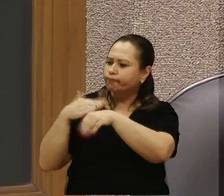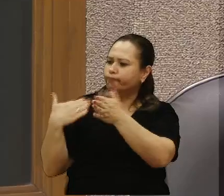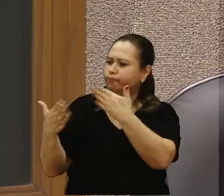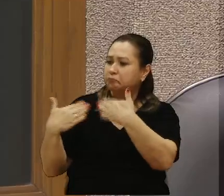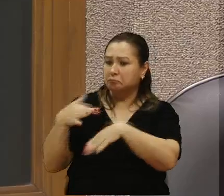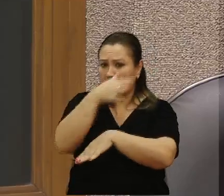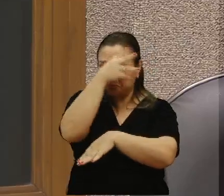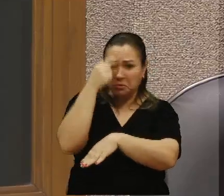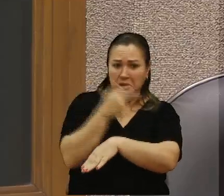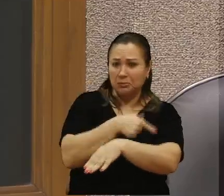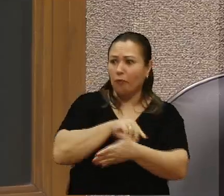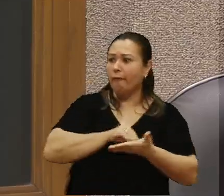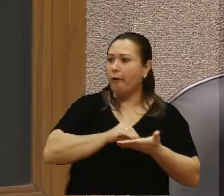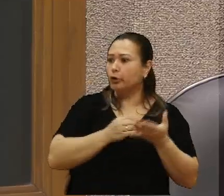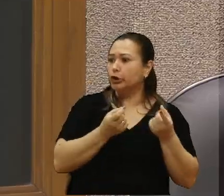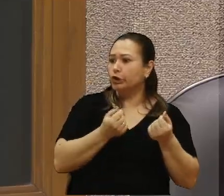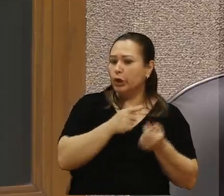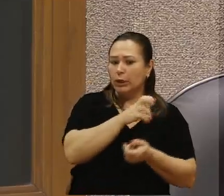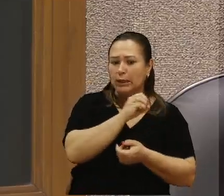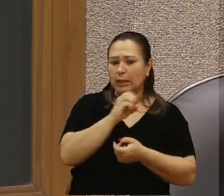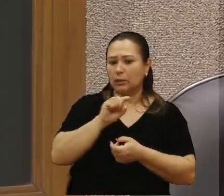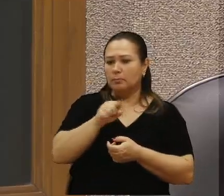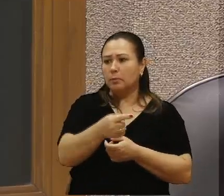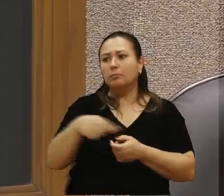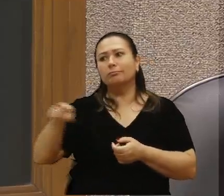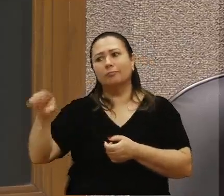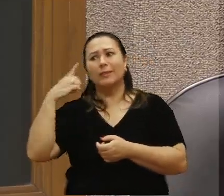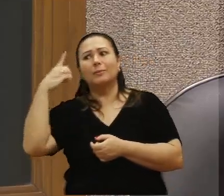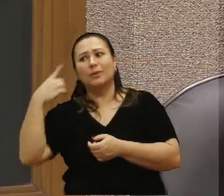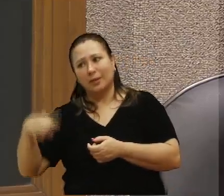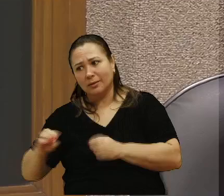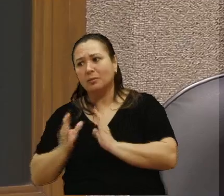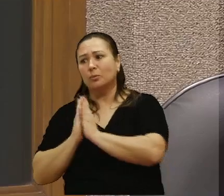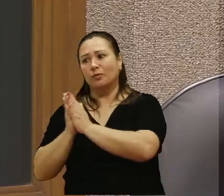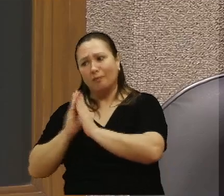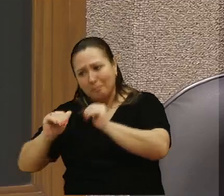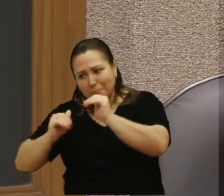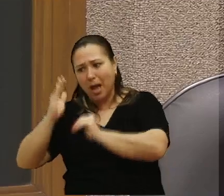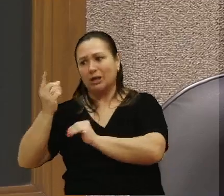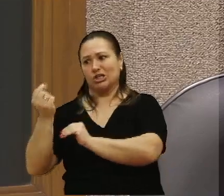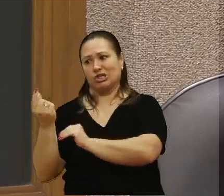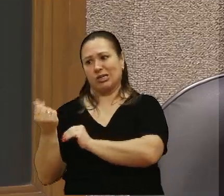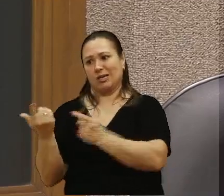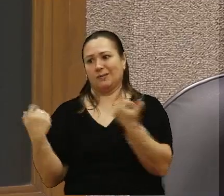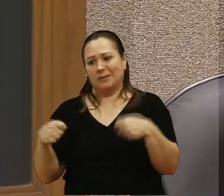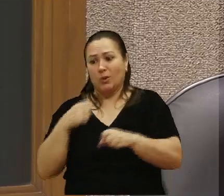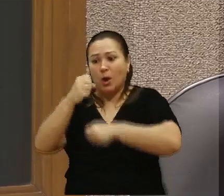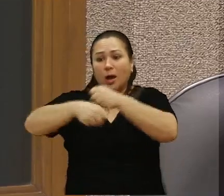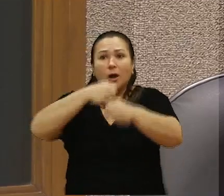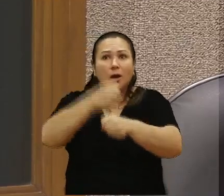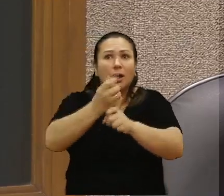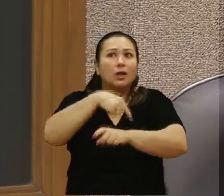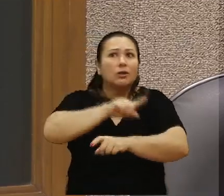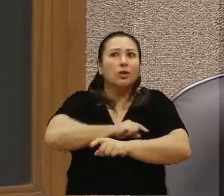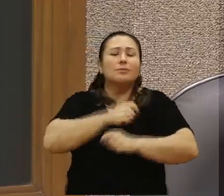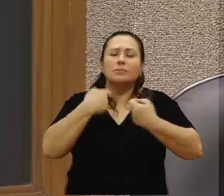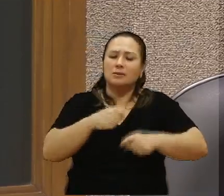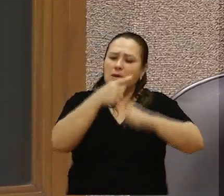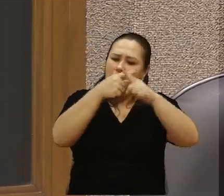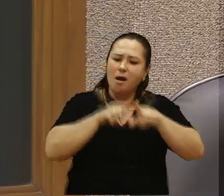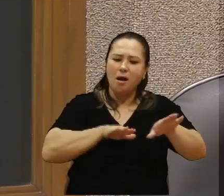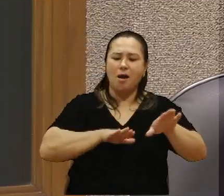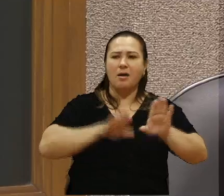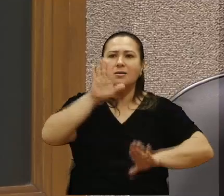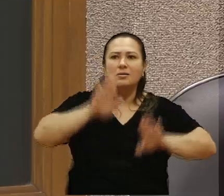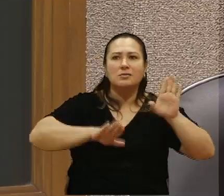município mais 500 mil, que a deputada coloque mais 500 mil. Mas que o ano que vem a gente possa licitar esse